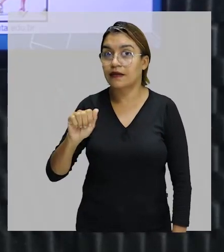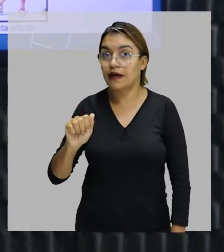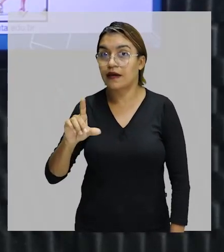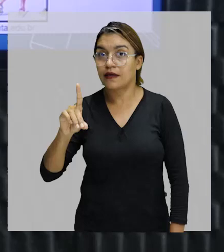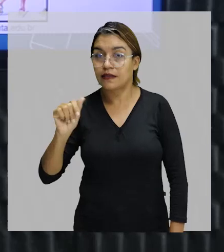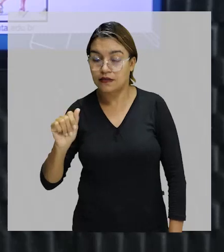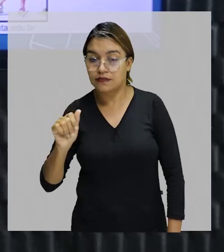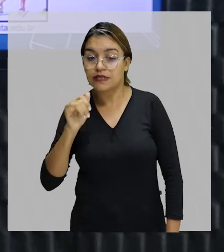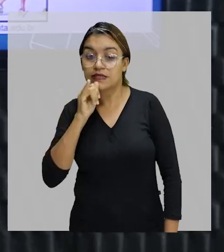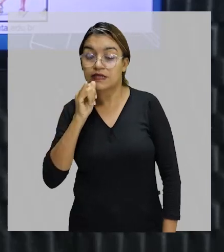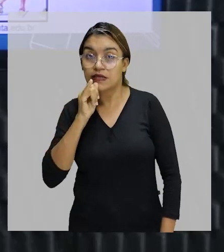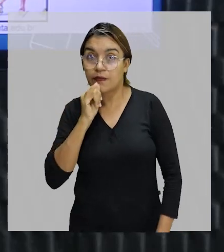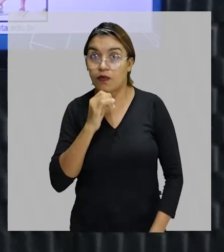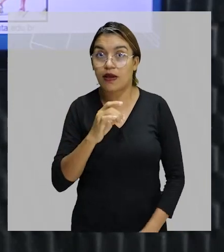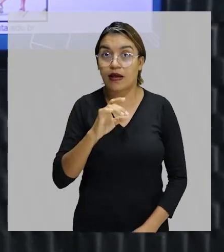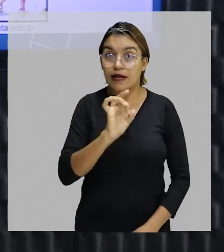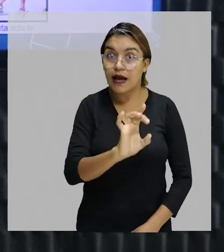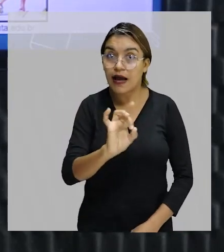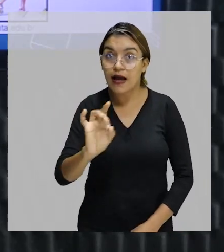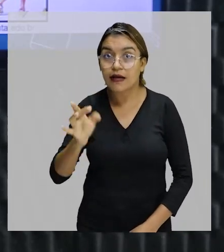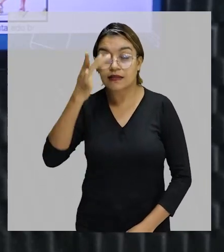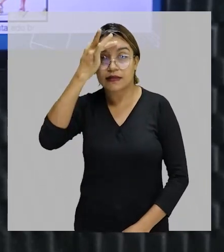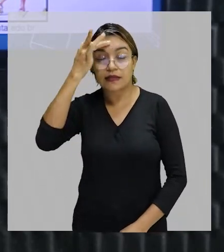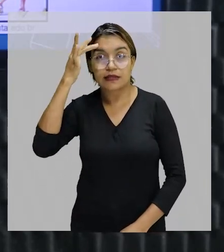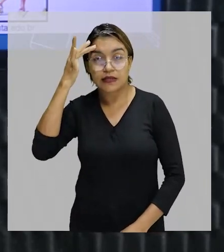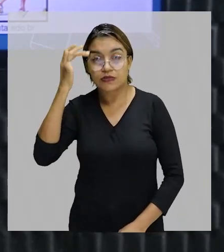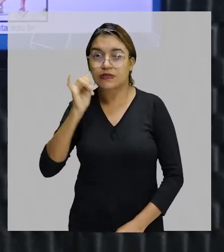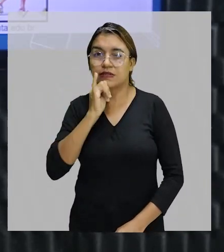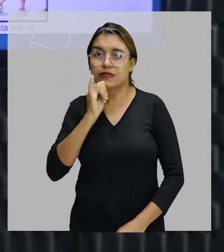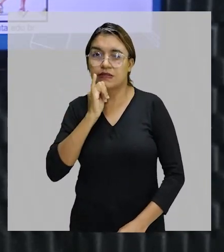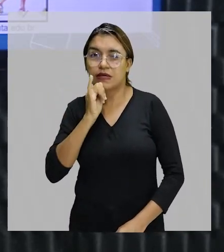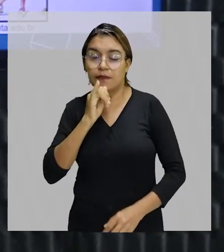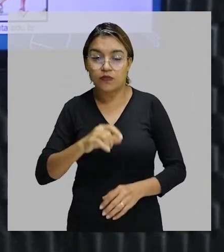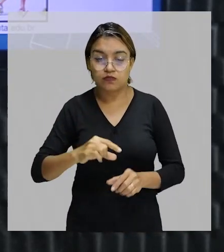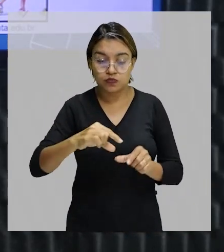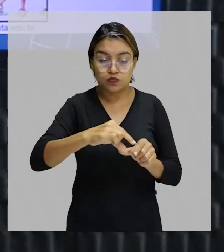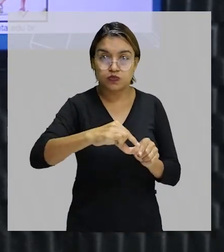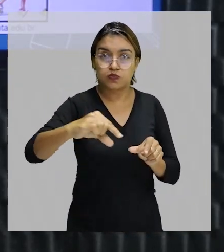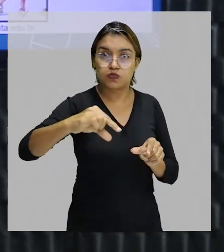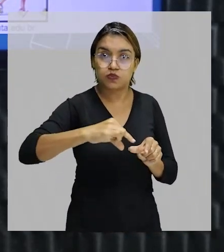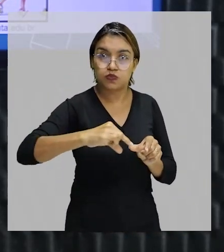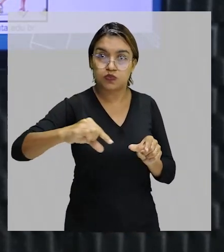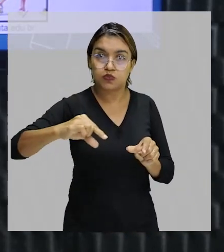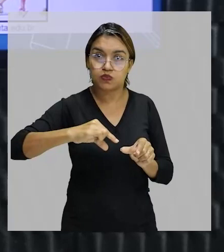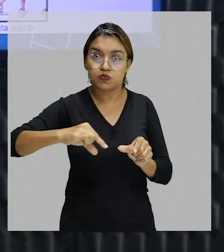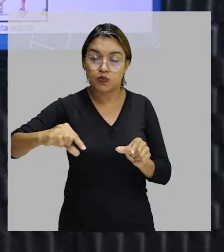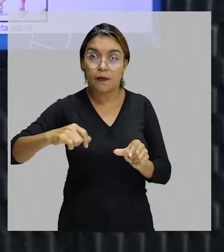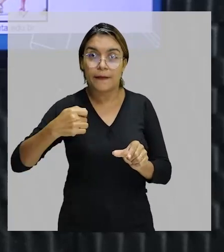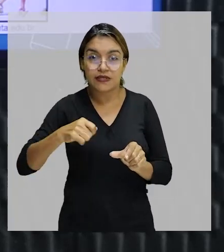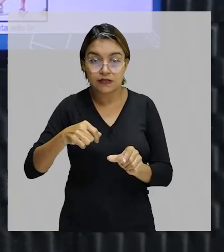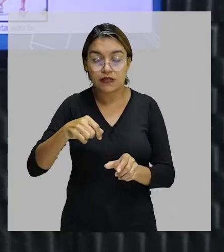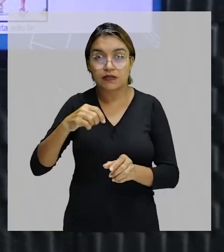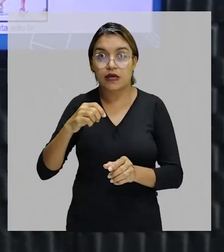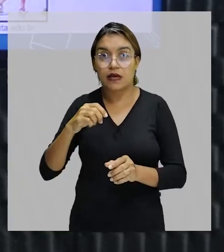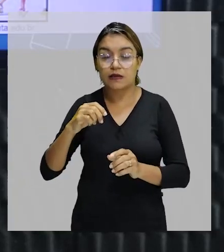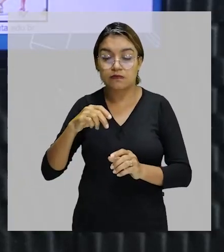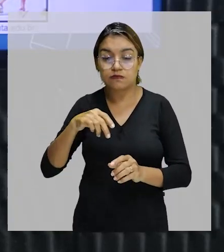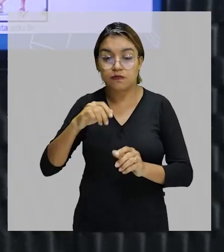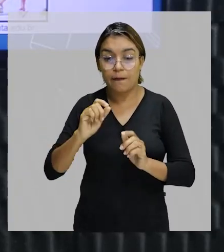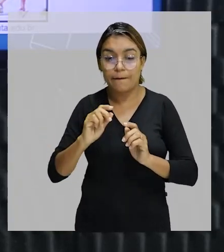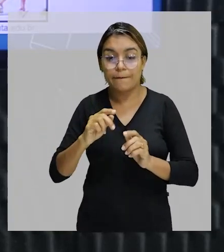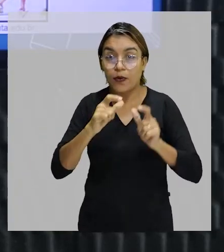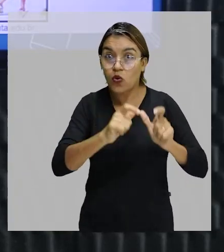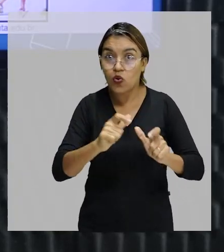raia que ele fez a sua largada. Por exemplo, se um atleta largou da raia 3, obrigatoriamente ele